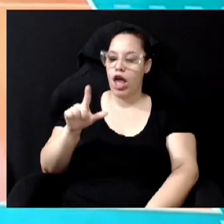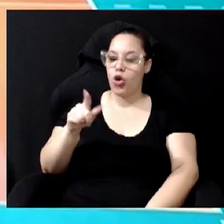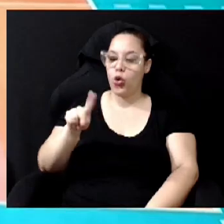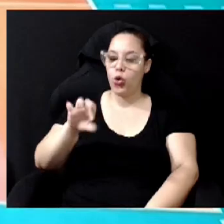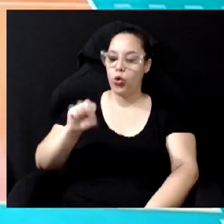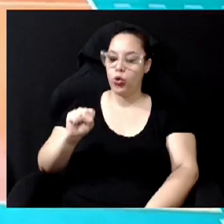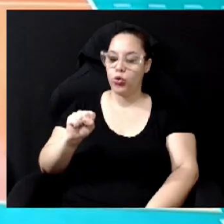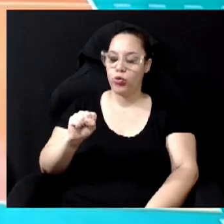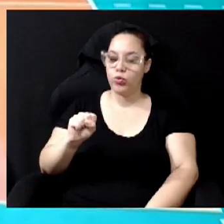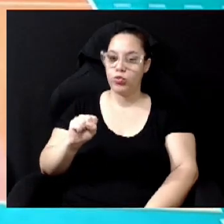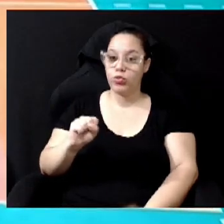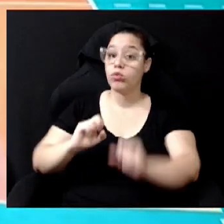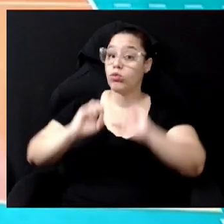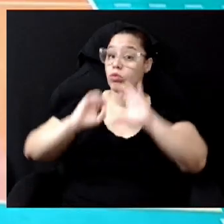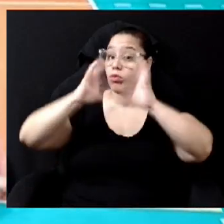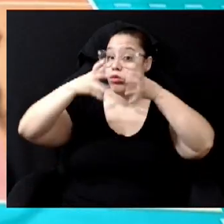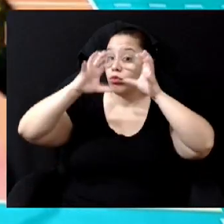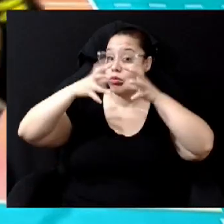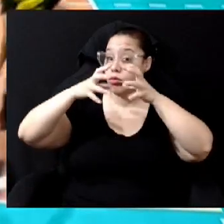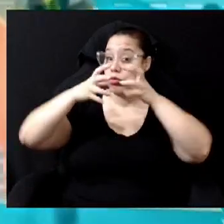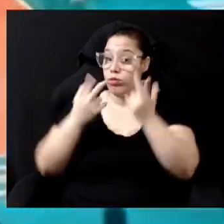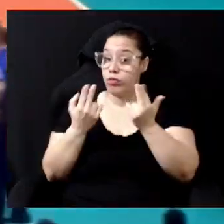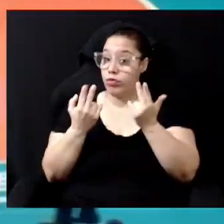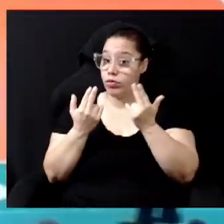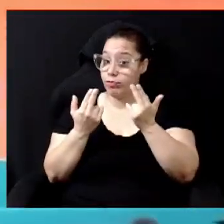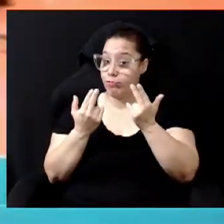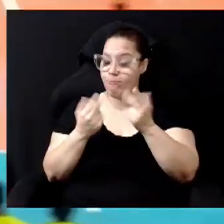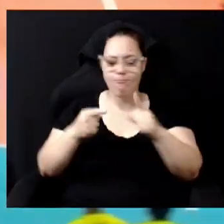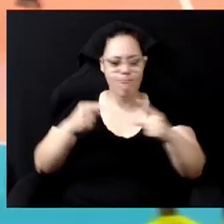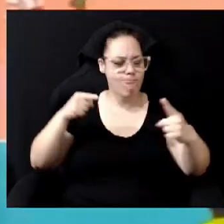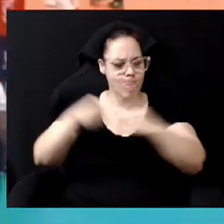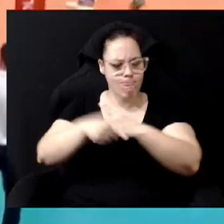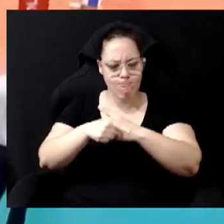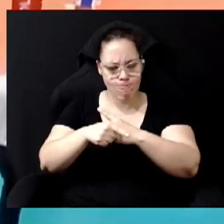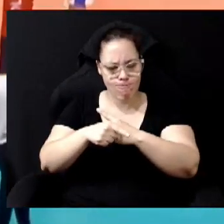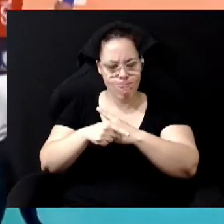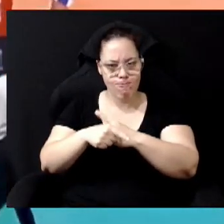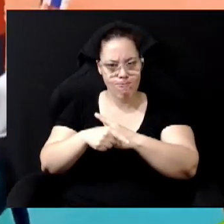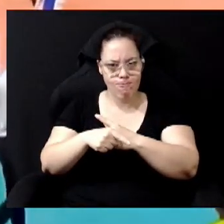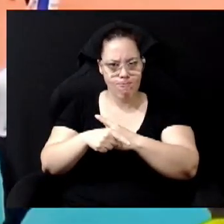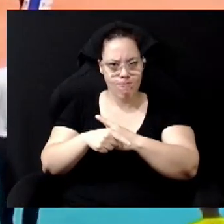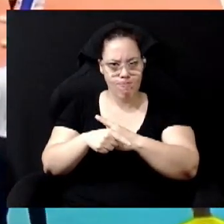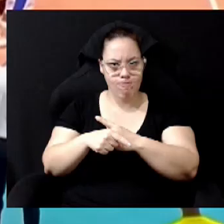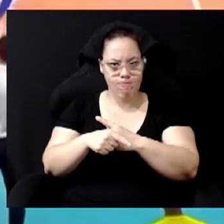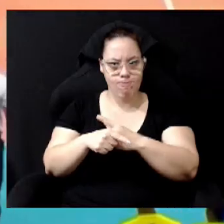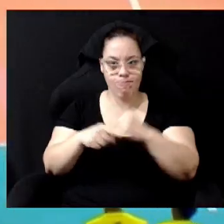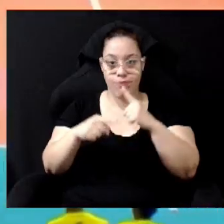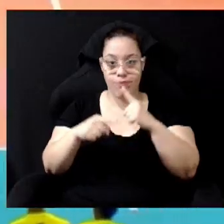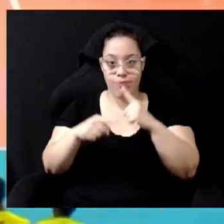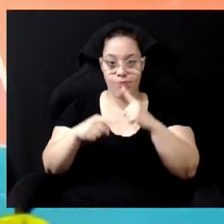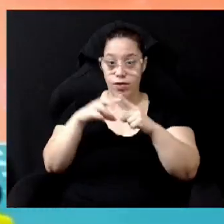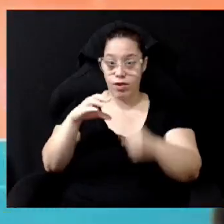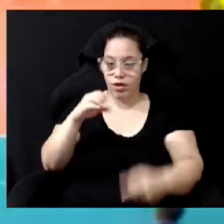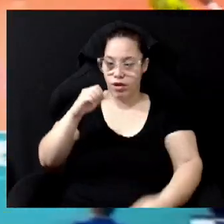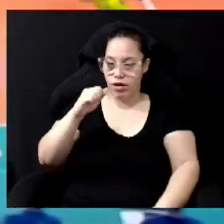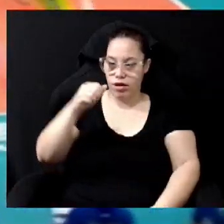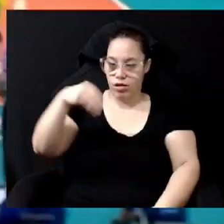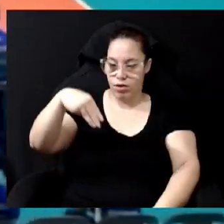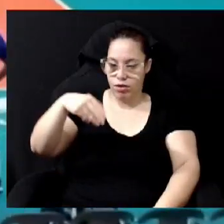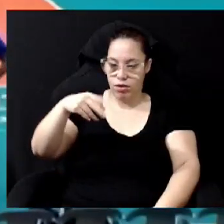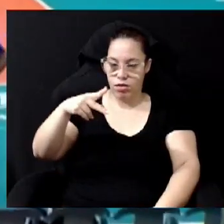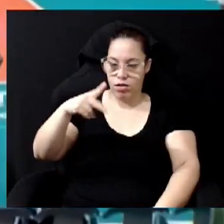O Vôlei Renata e Guarulhos se enfrentaram no ginásio Guanandizão, em Campo Grande, Mato Grosso do Sul,